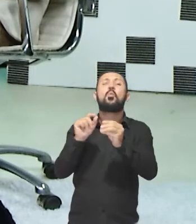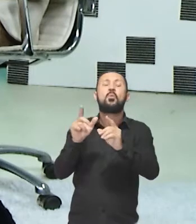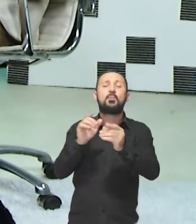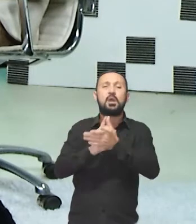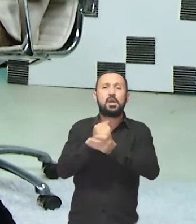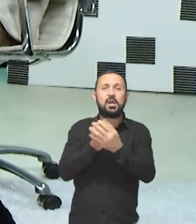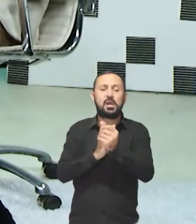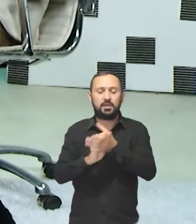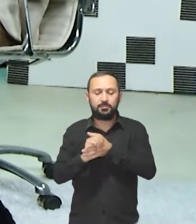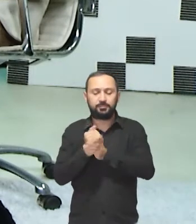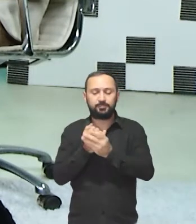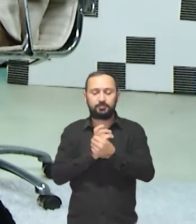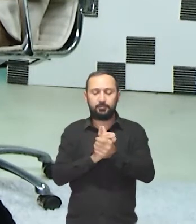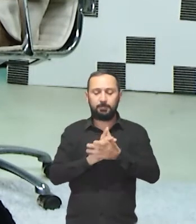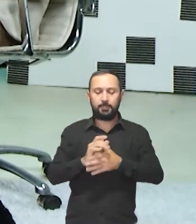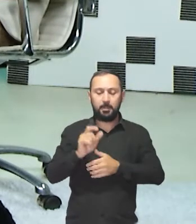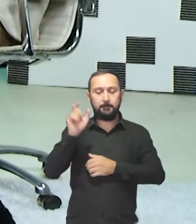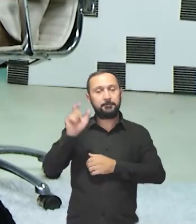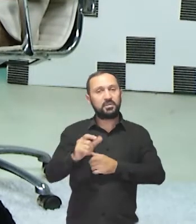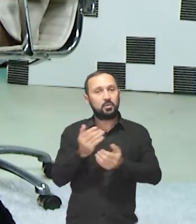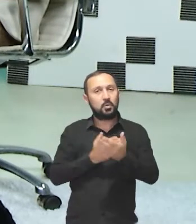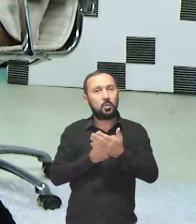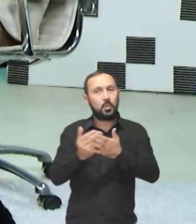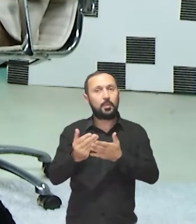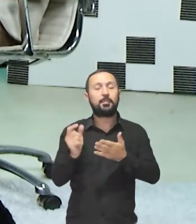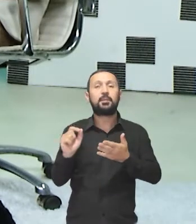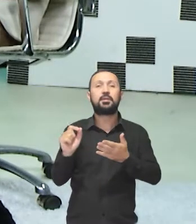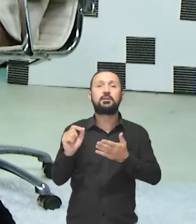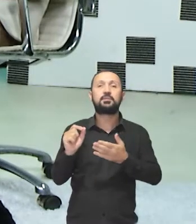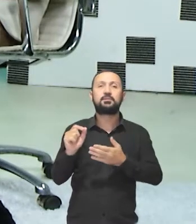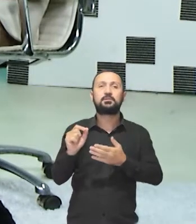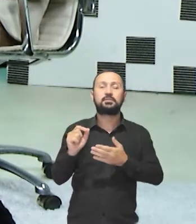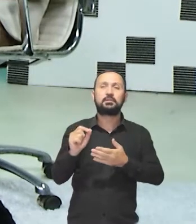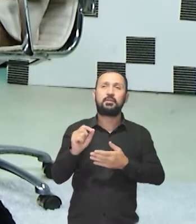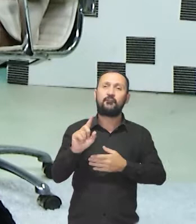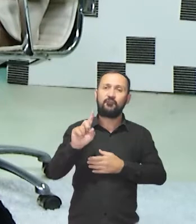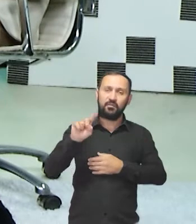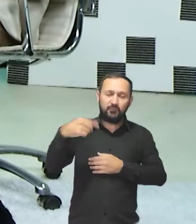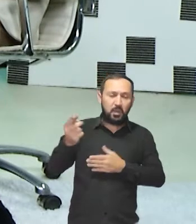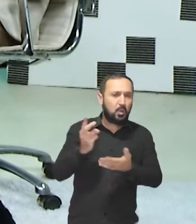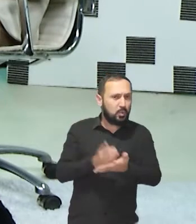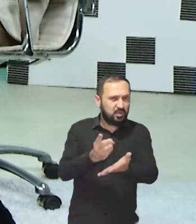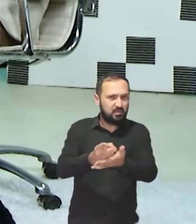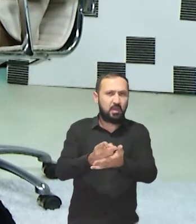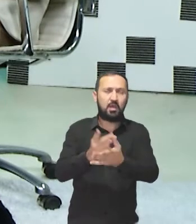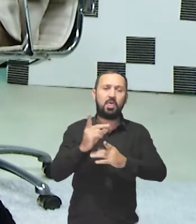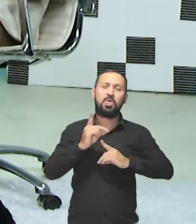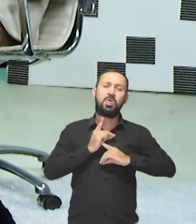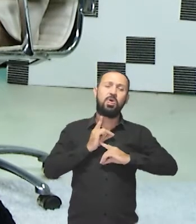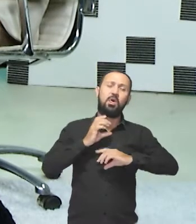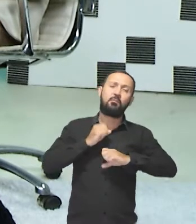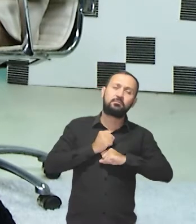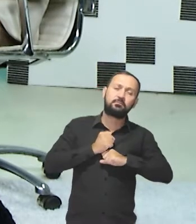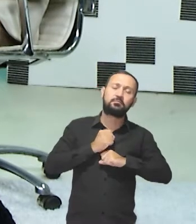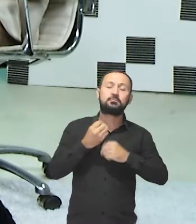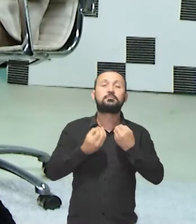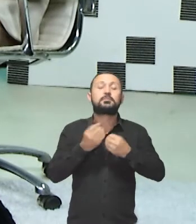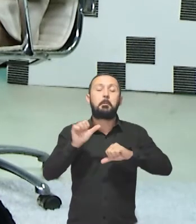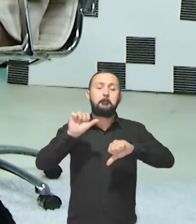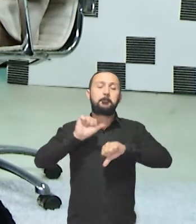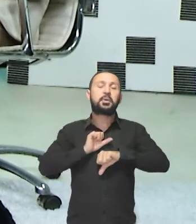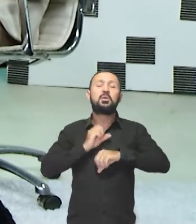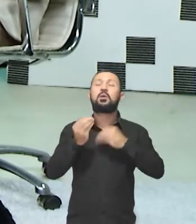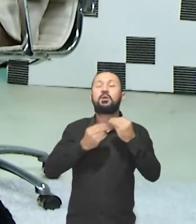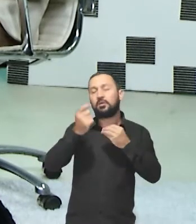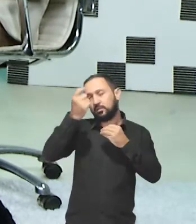Essa ansiedade, são pessoas que entram vão ficar depressivas? Como que funciona a